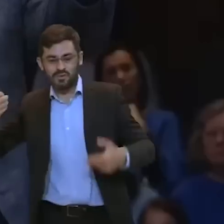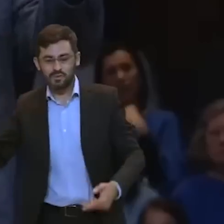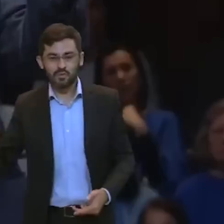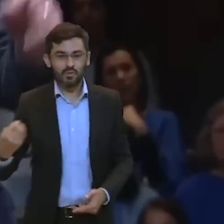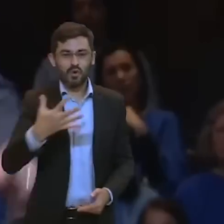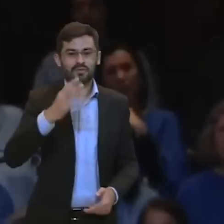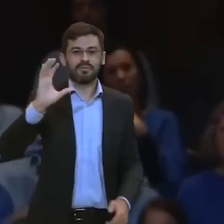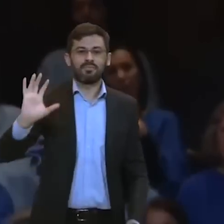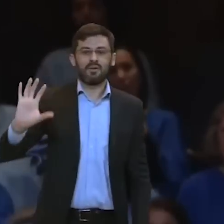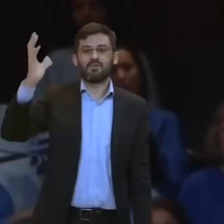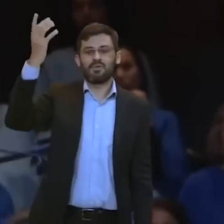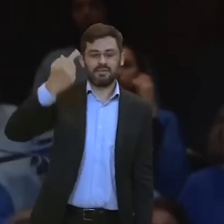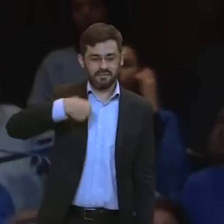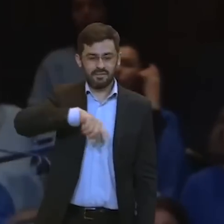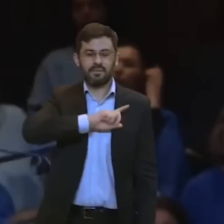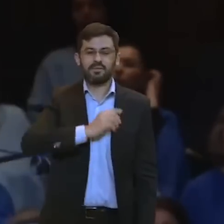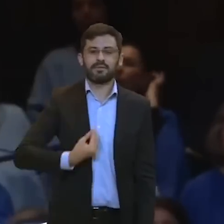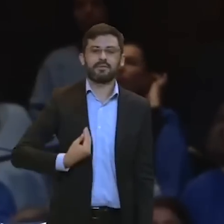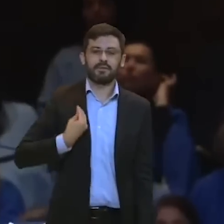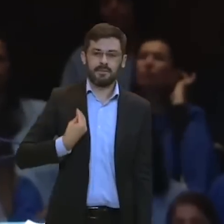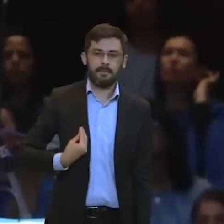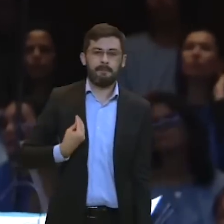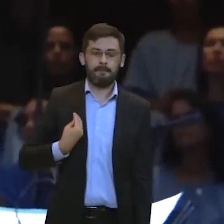Deus acontece na nossa vida.